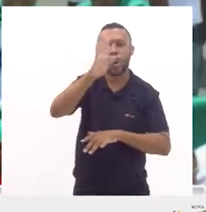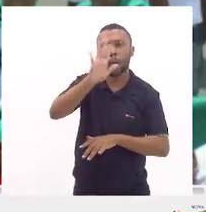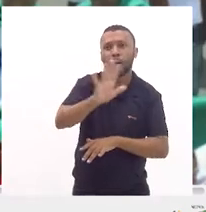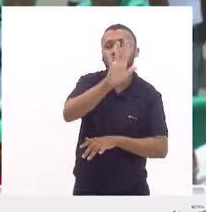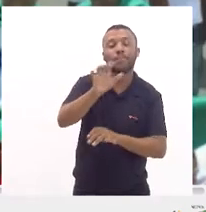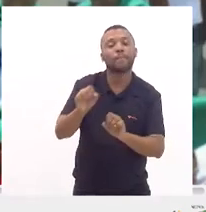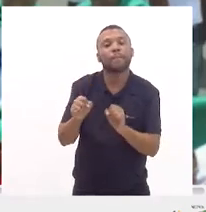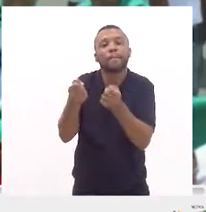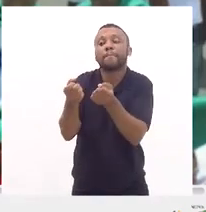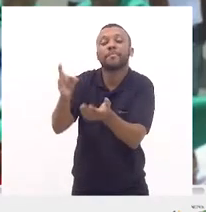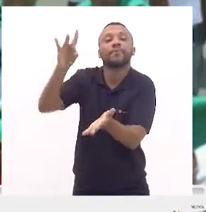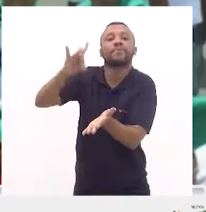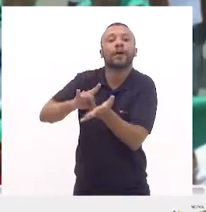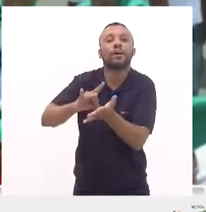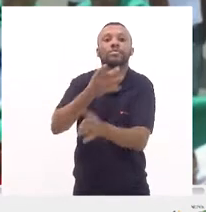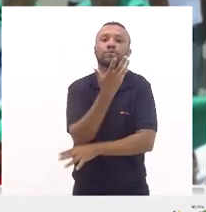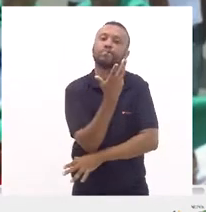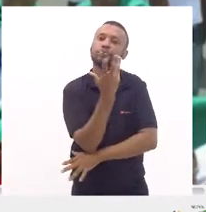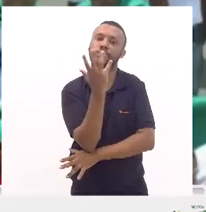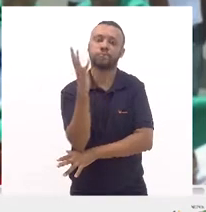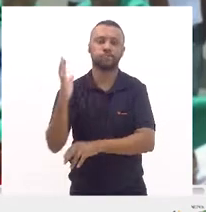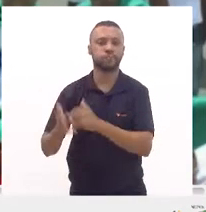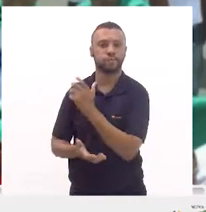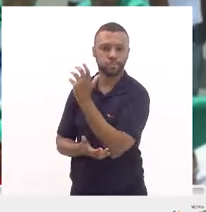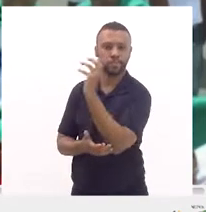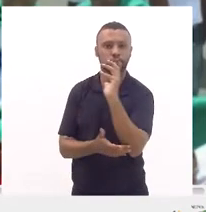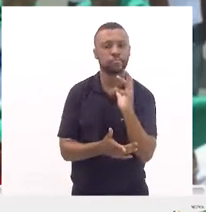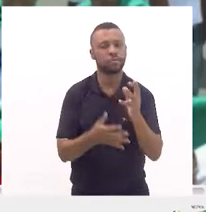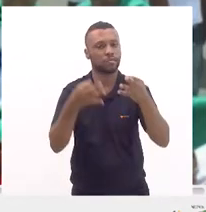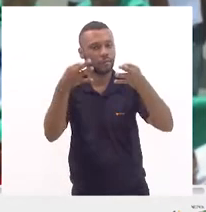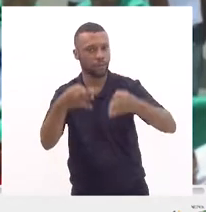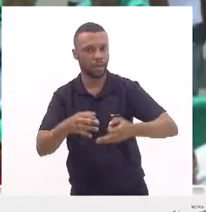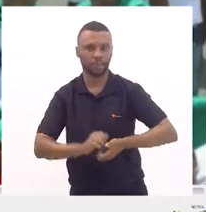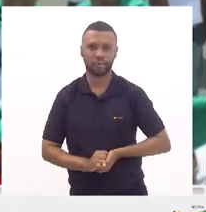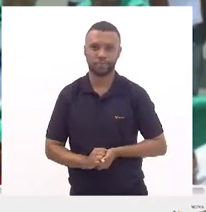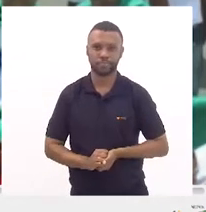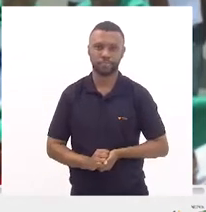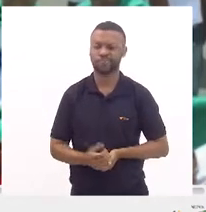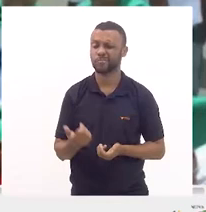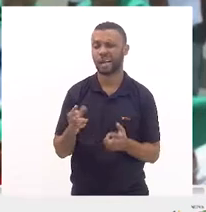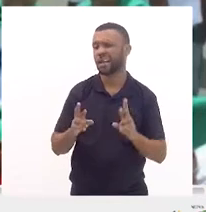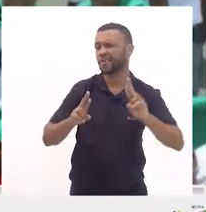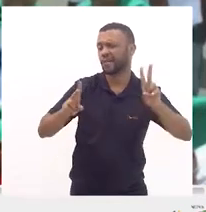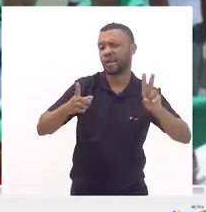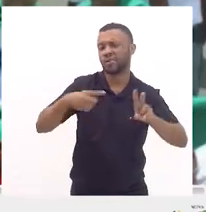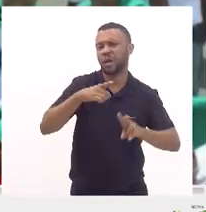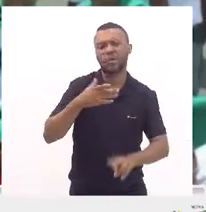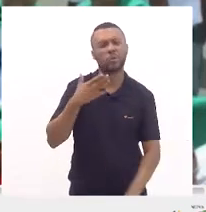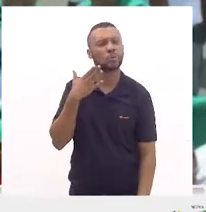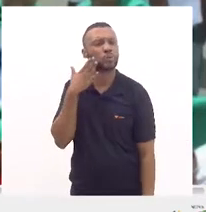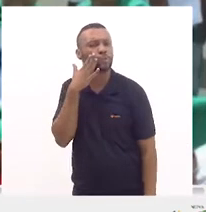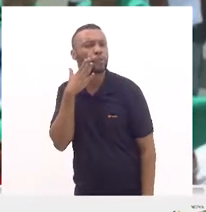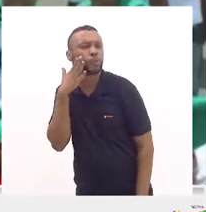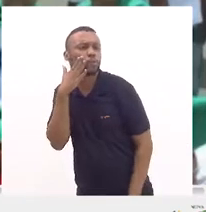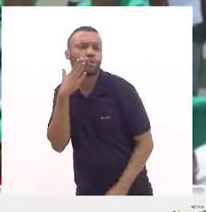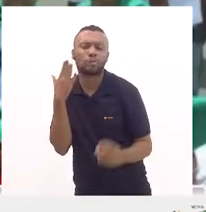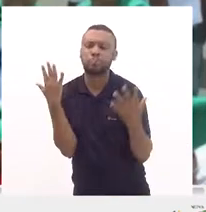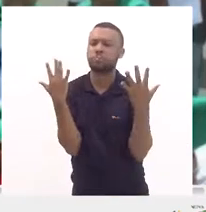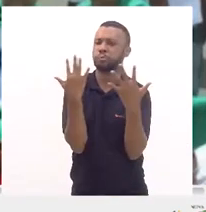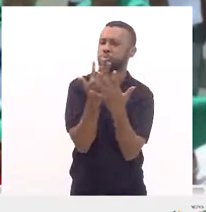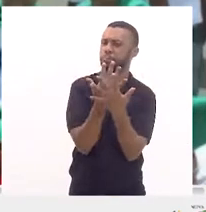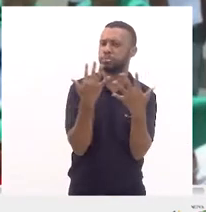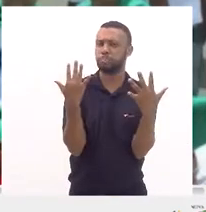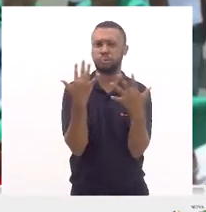preservação verdadeira do meio ambiente. Muito diferente dos discursos inflamados de alguns ecologistas